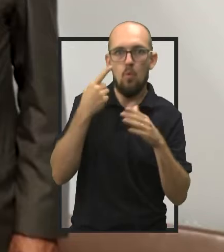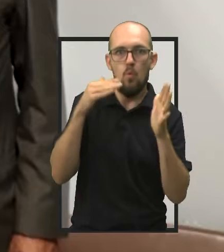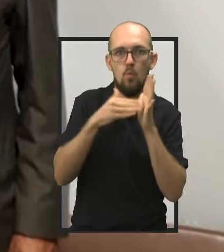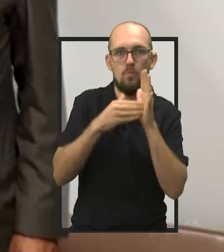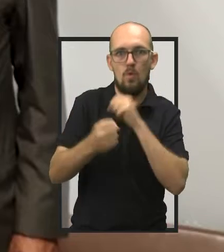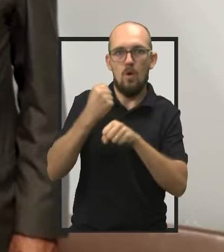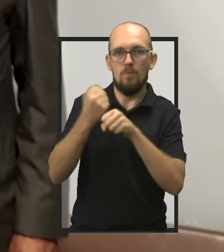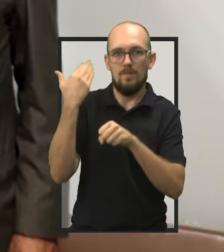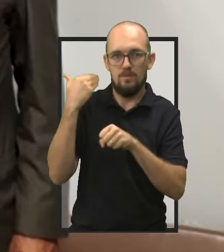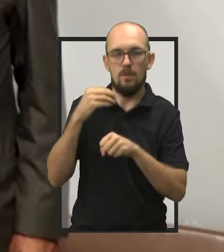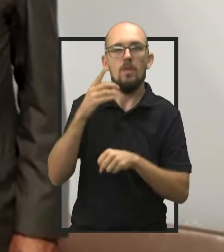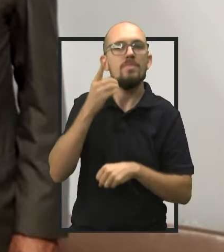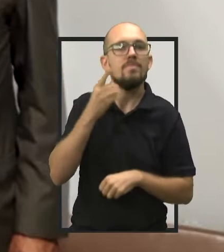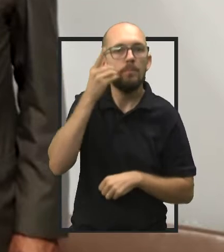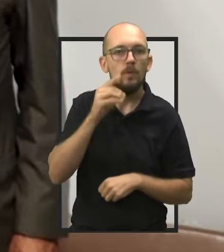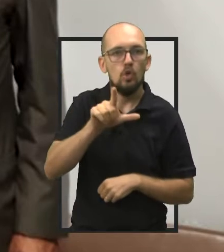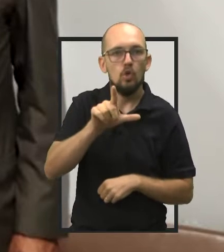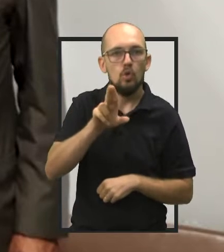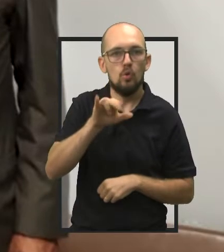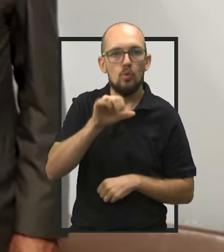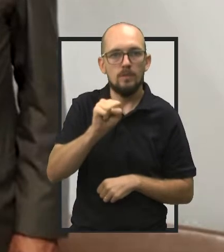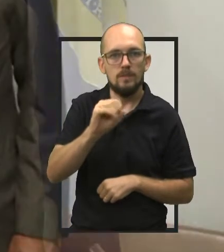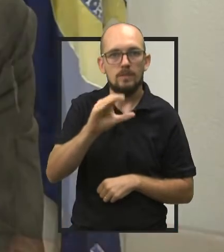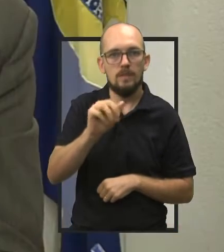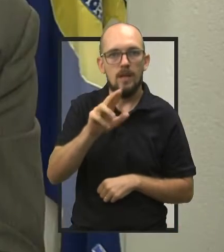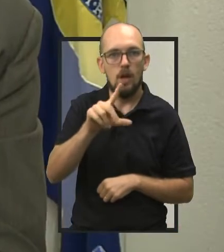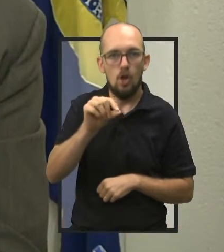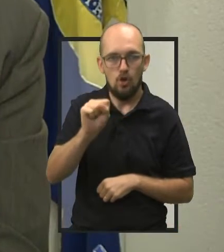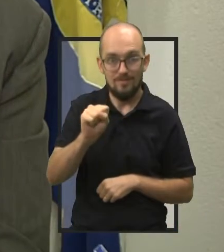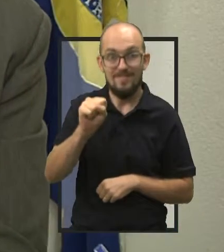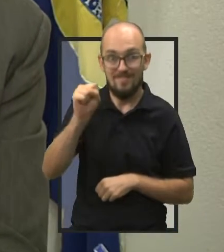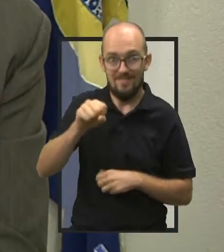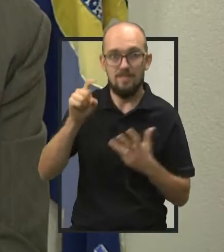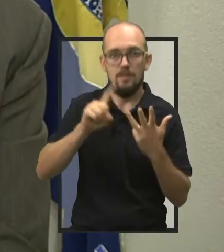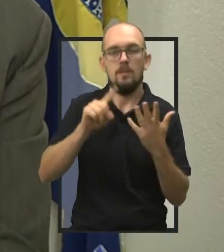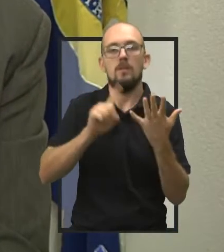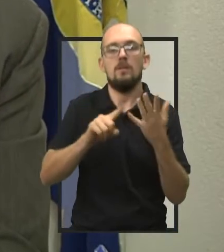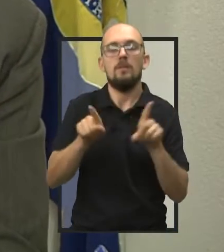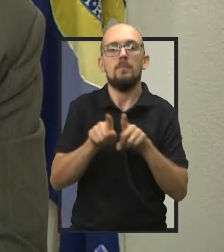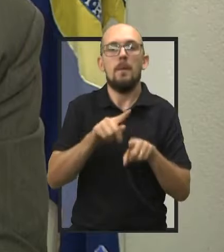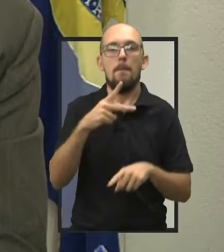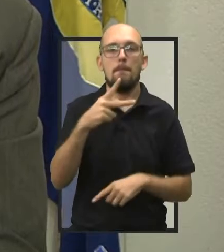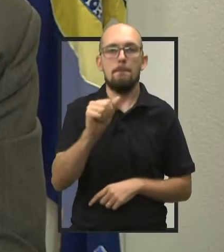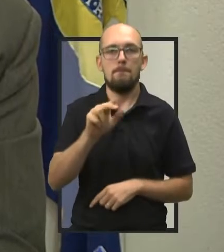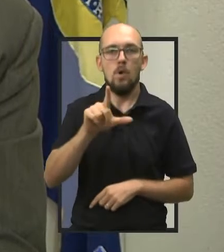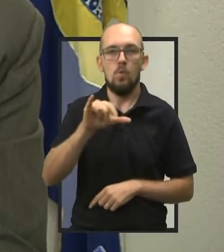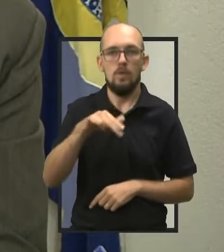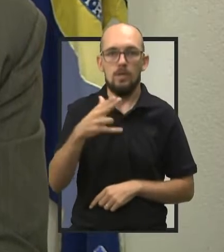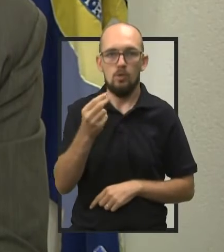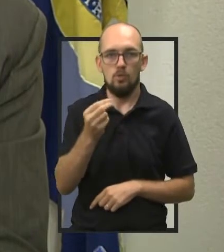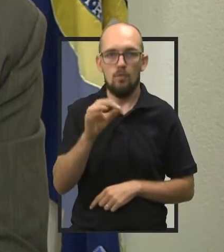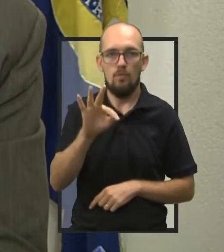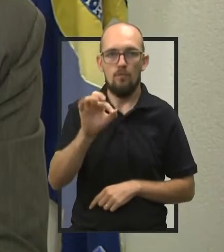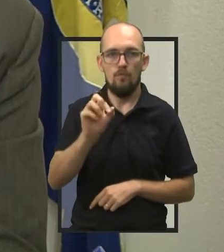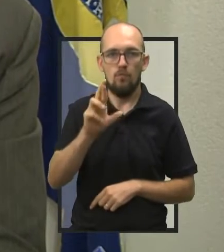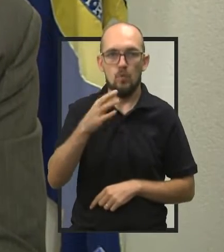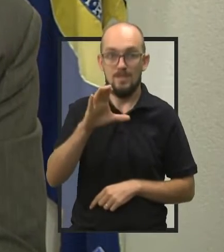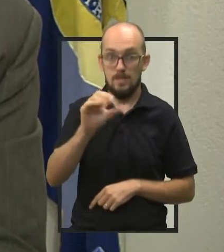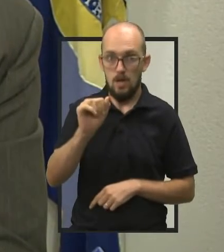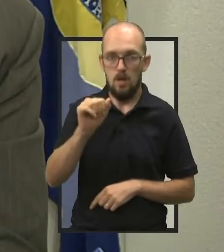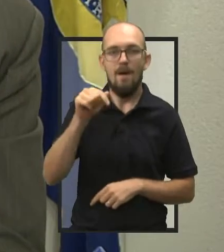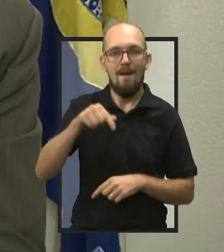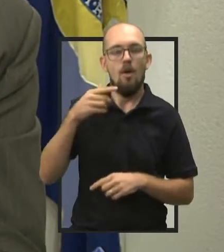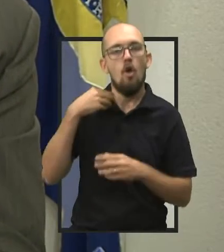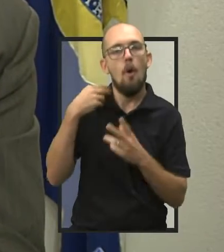jauense, o deputado Luiz Carlos Mota, e também o Paulinho da Força, do qual nós conversamos com o assessor dele, falei com ele por